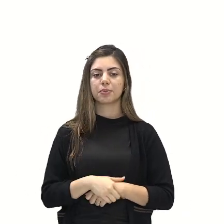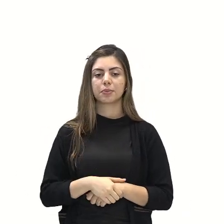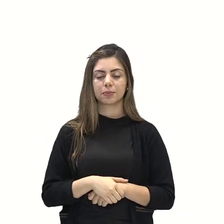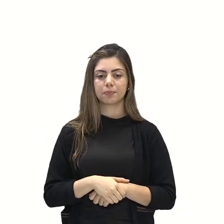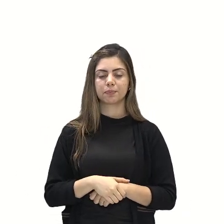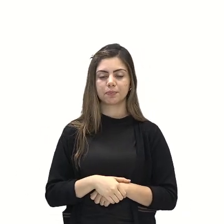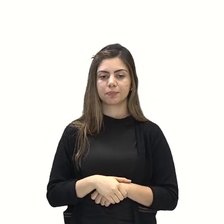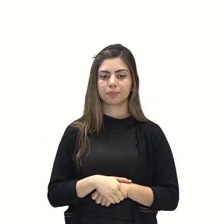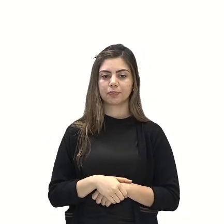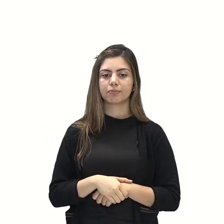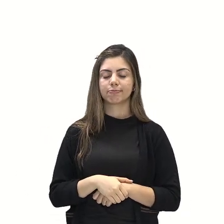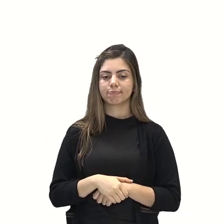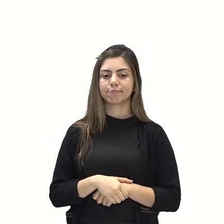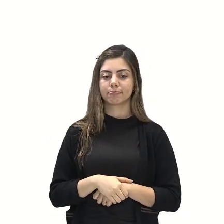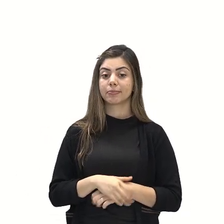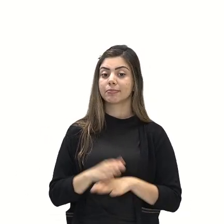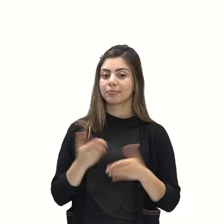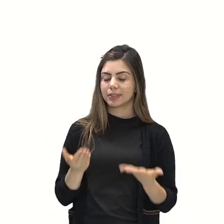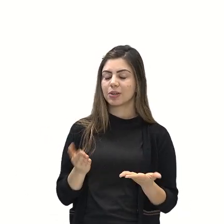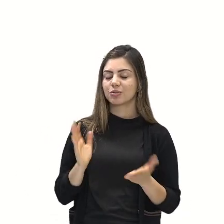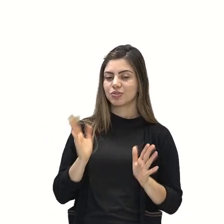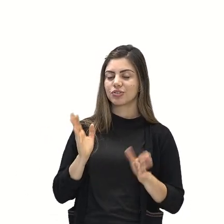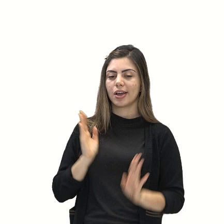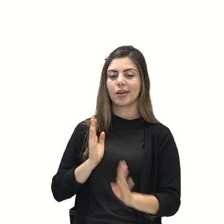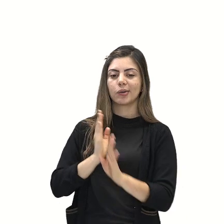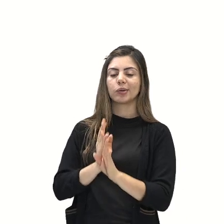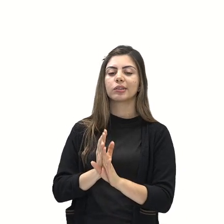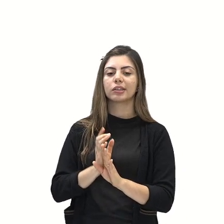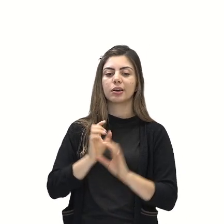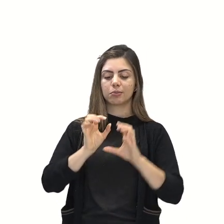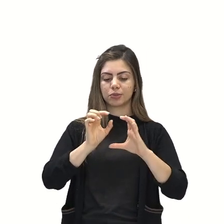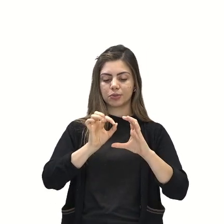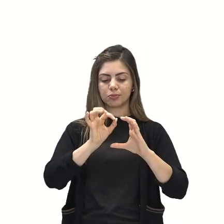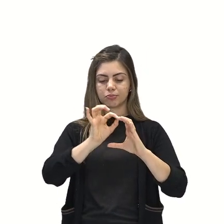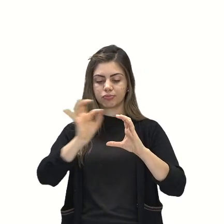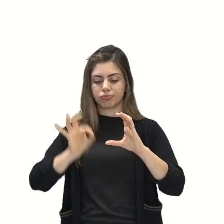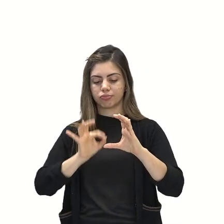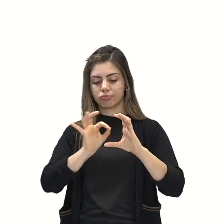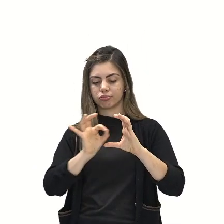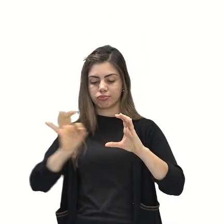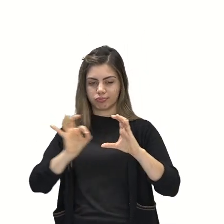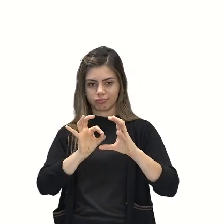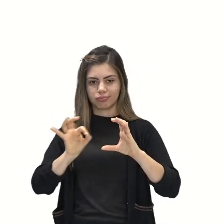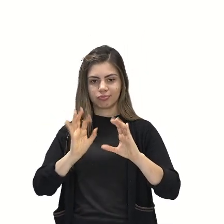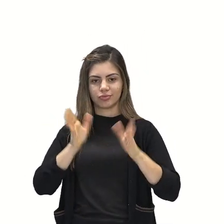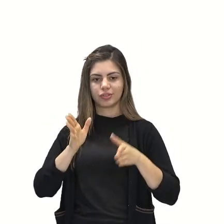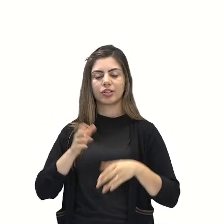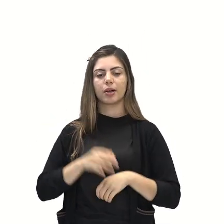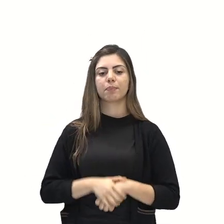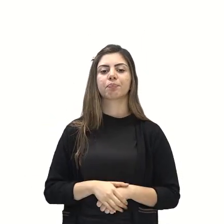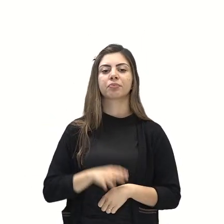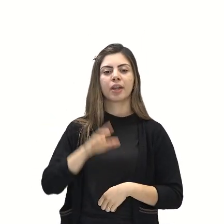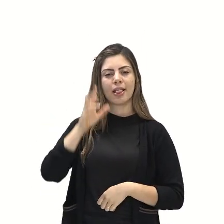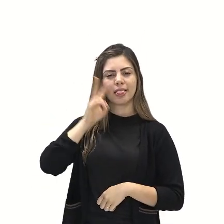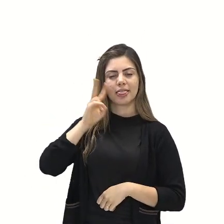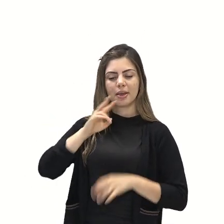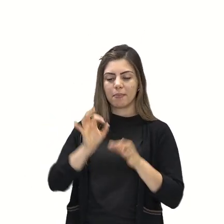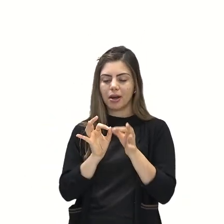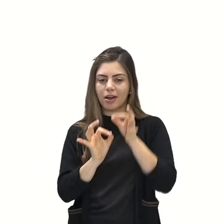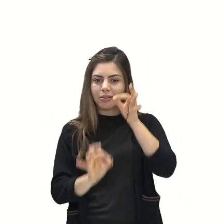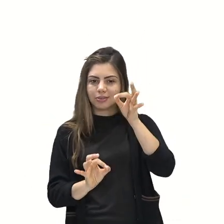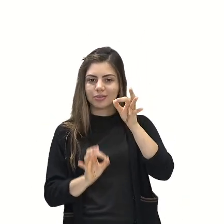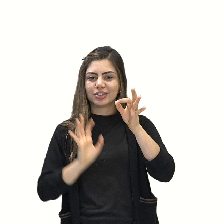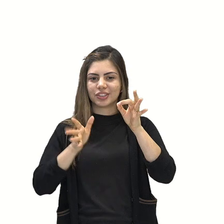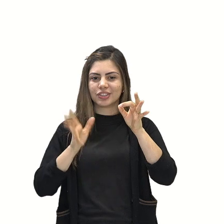Beleza. Pronto, agora já tem um raio, né? A altura, o problema deu. O problema dele disse que a